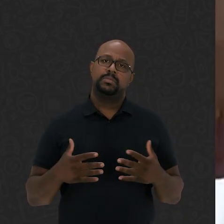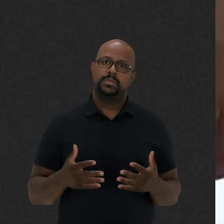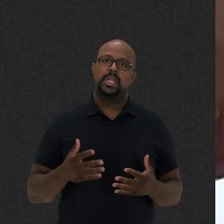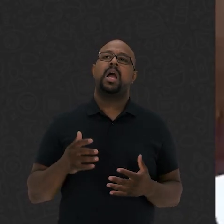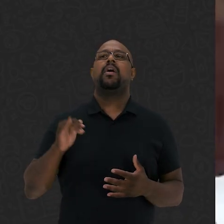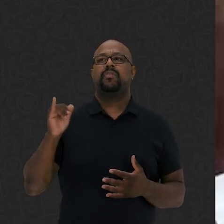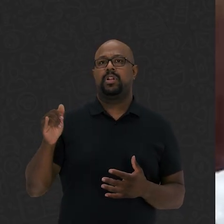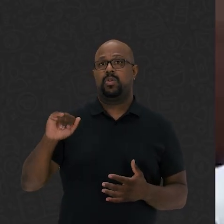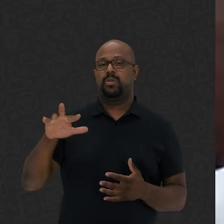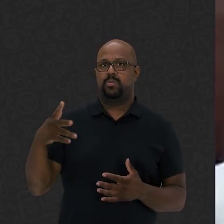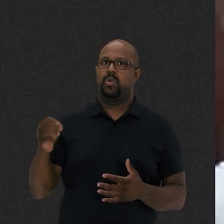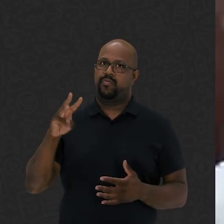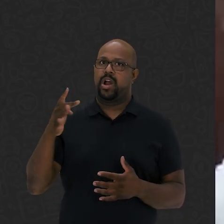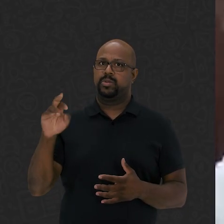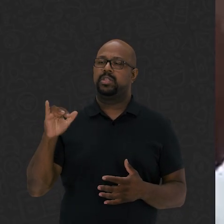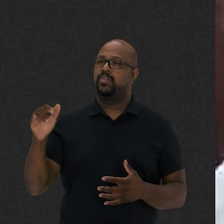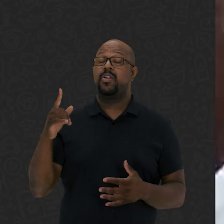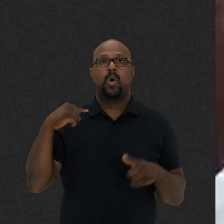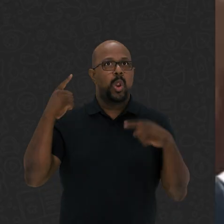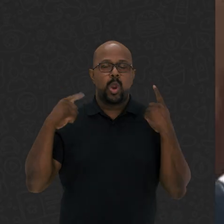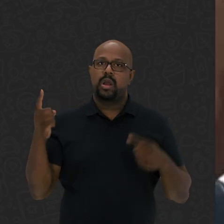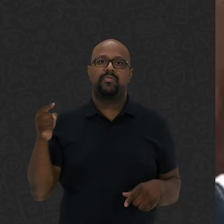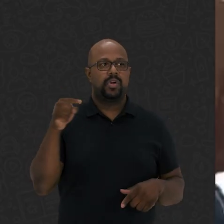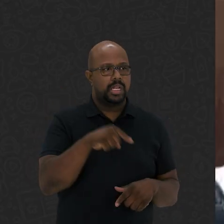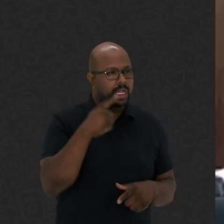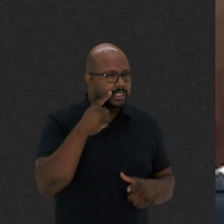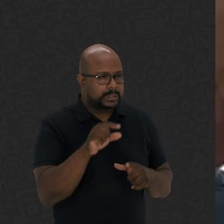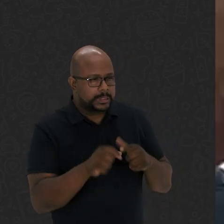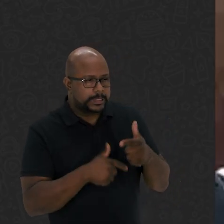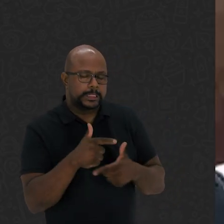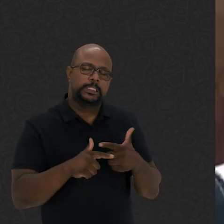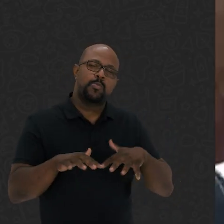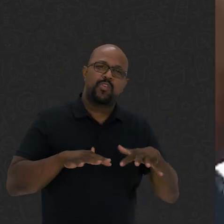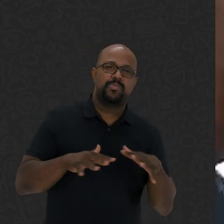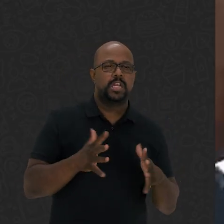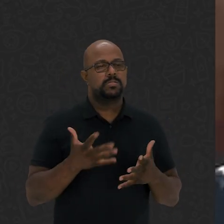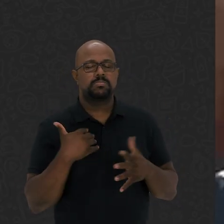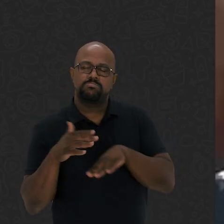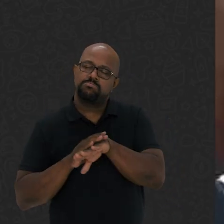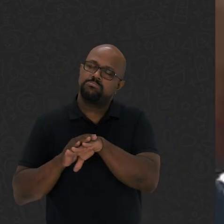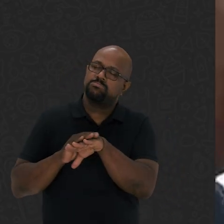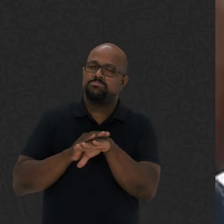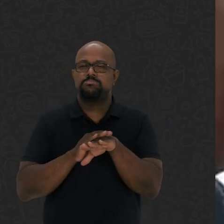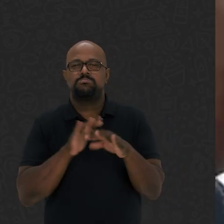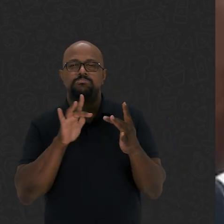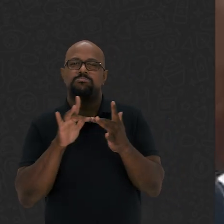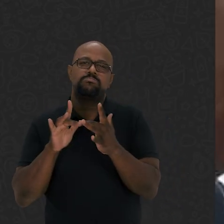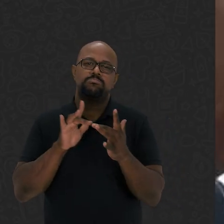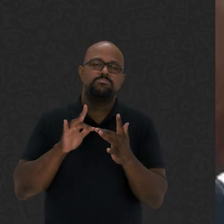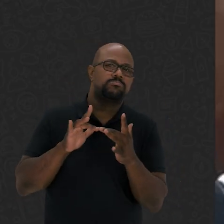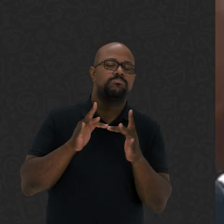dei conhecimento ao Ilha. O Ilha ficou louco, foi lá olhar, fez esse movimento, começou a fazer movimento, começou a se